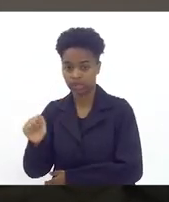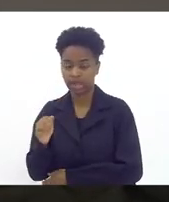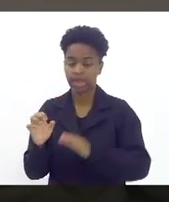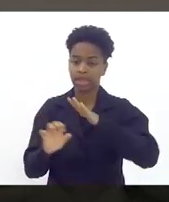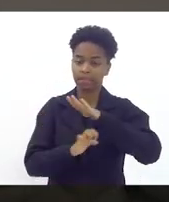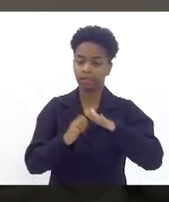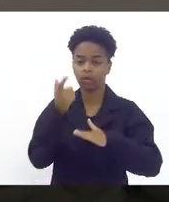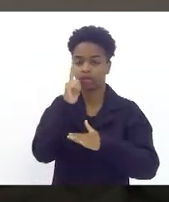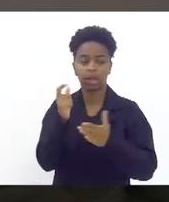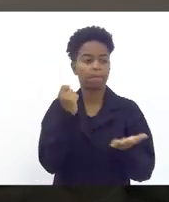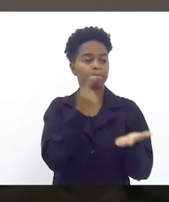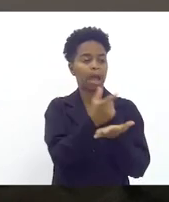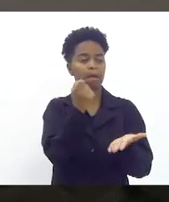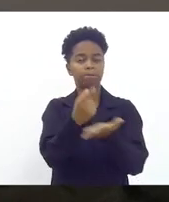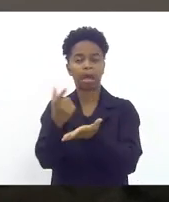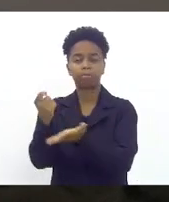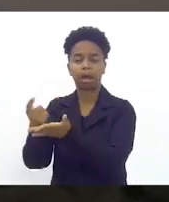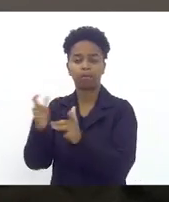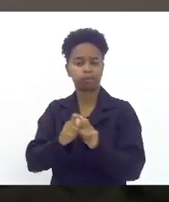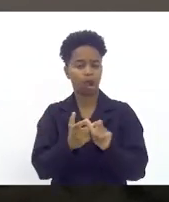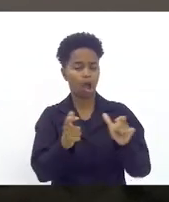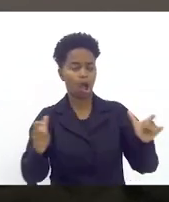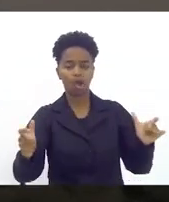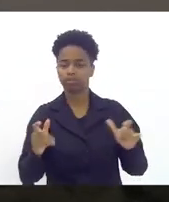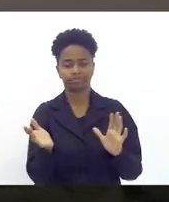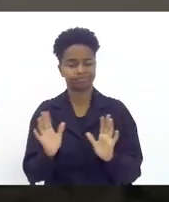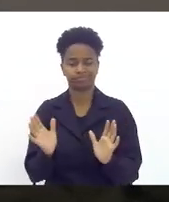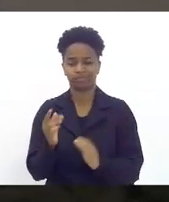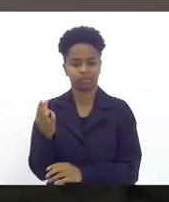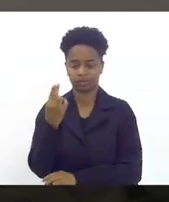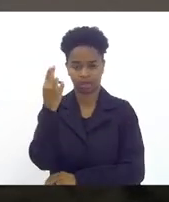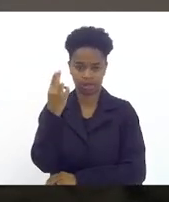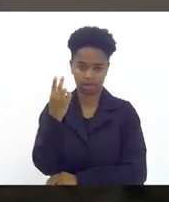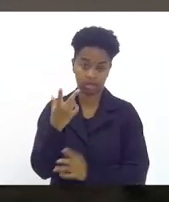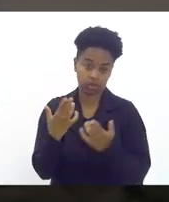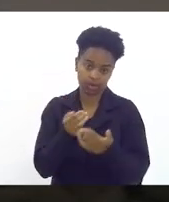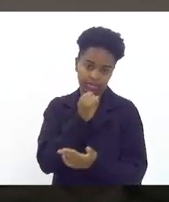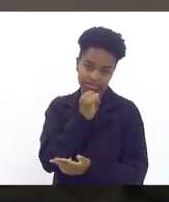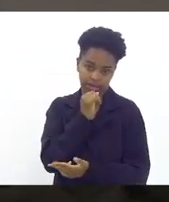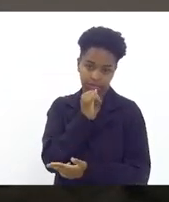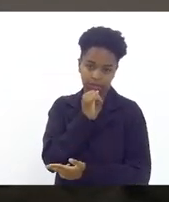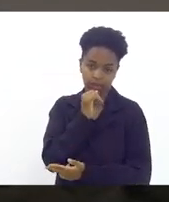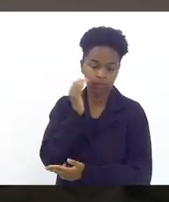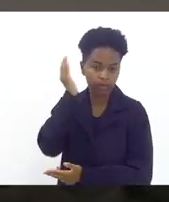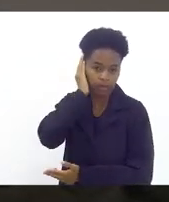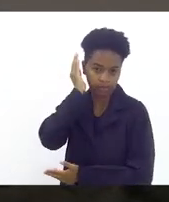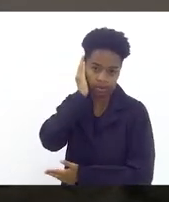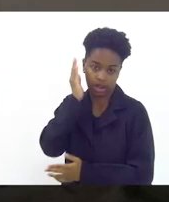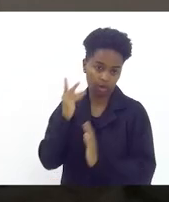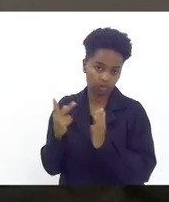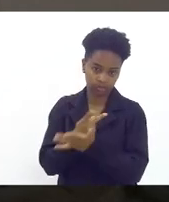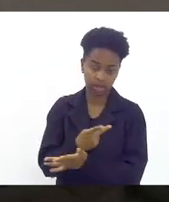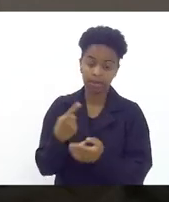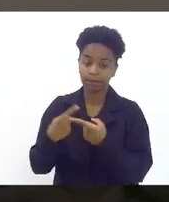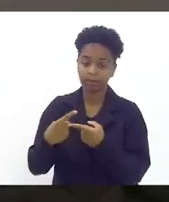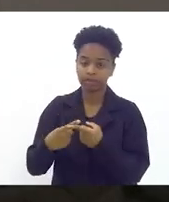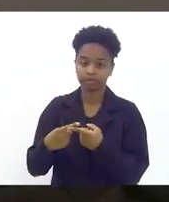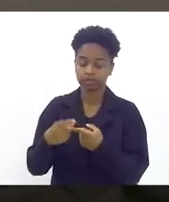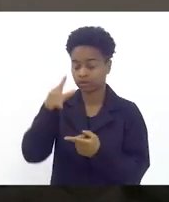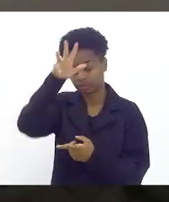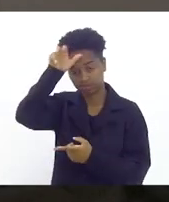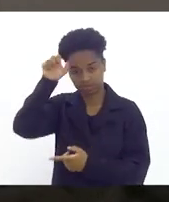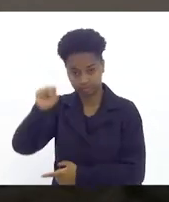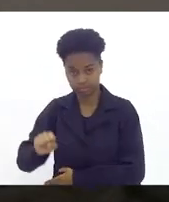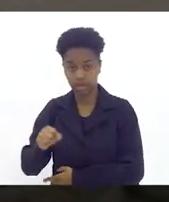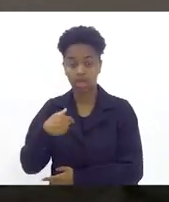comprando largas áreas Como fizeram Como estão fazendo no Mato Grosso do Sul por exemplo eu acho que aqui a realidade vai